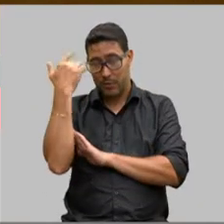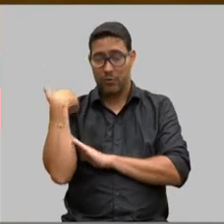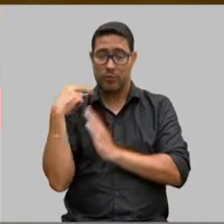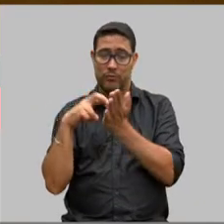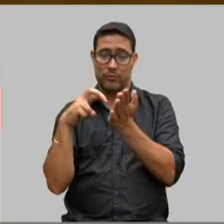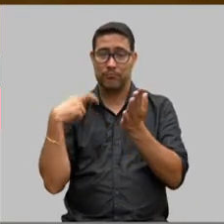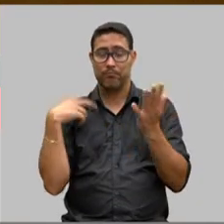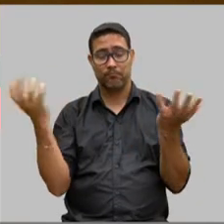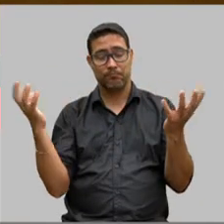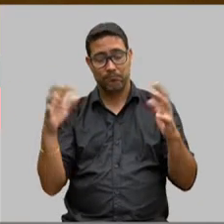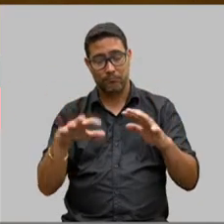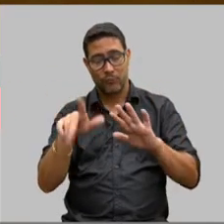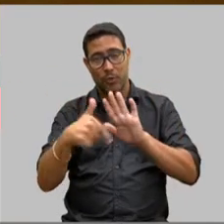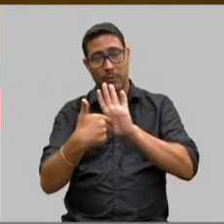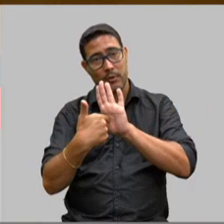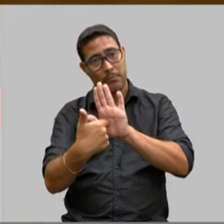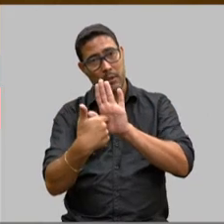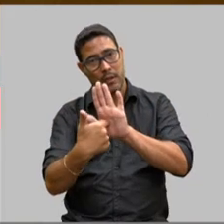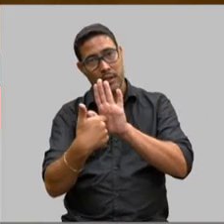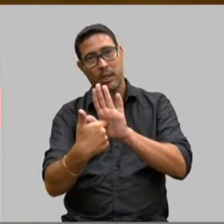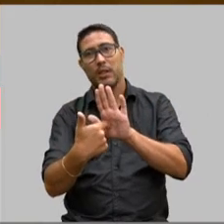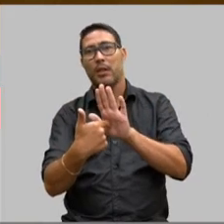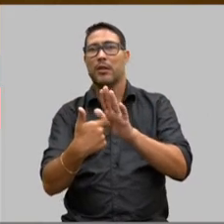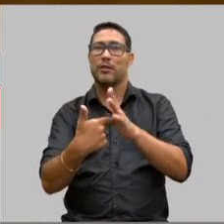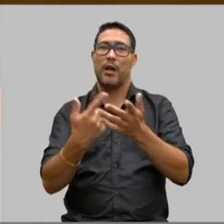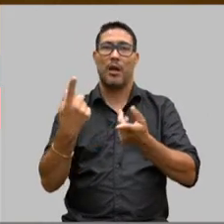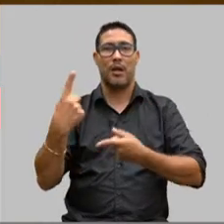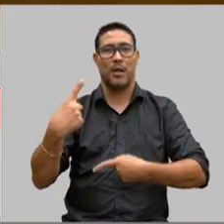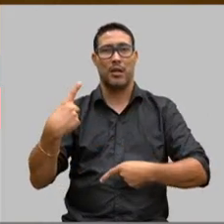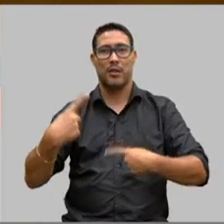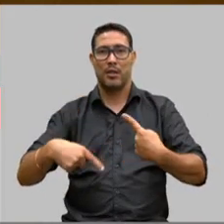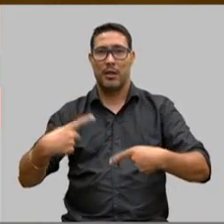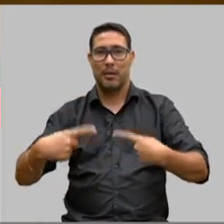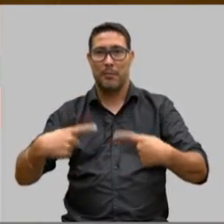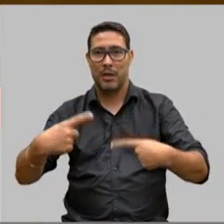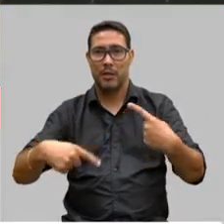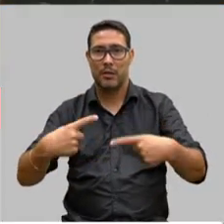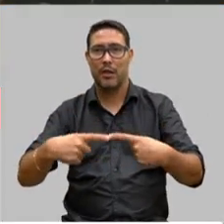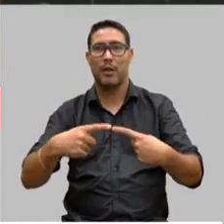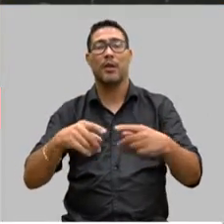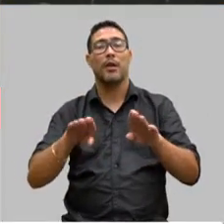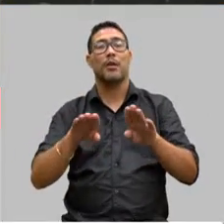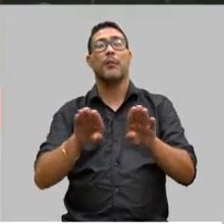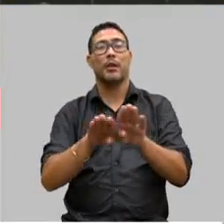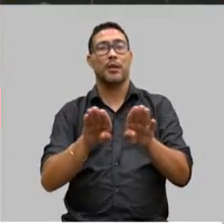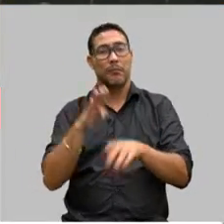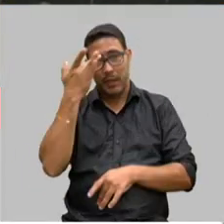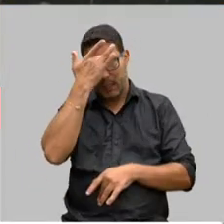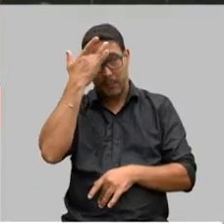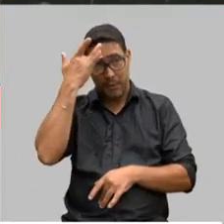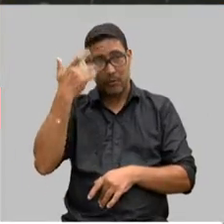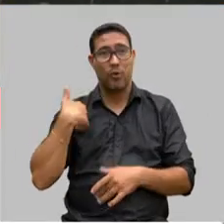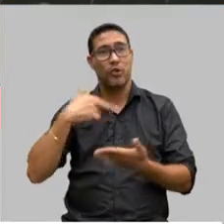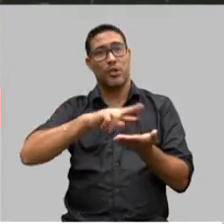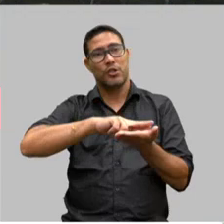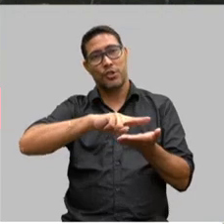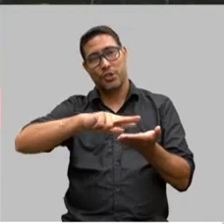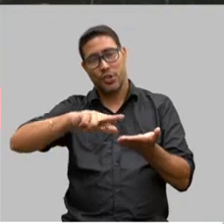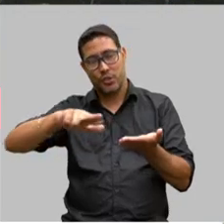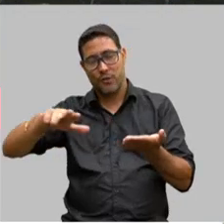para apresentar as questões, debater, mas também os que aqui vieram de várias entidades públicas,